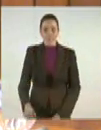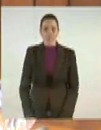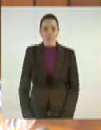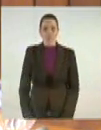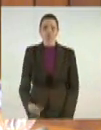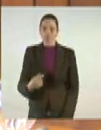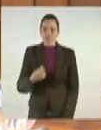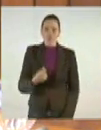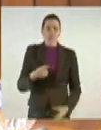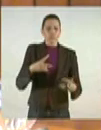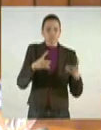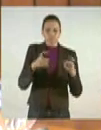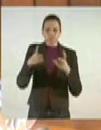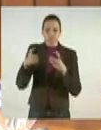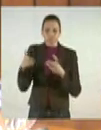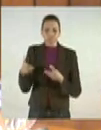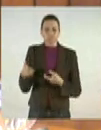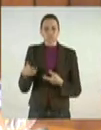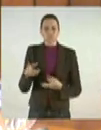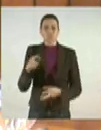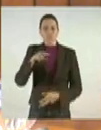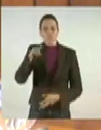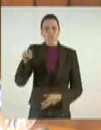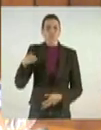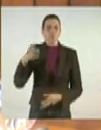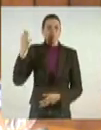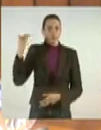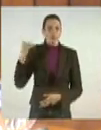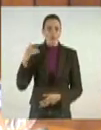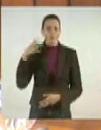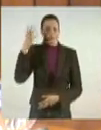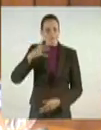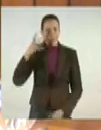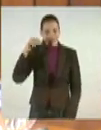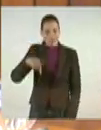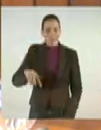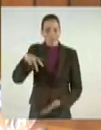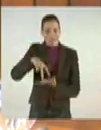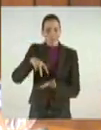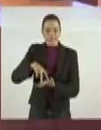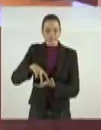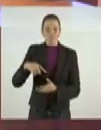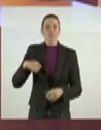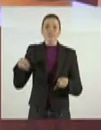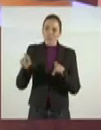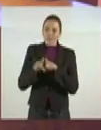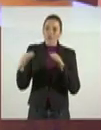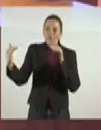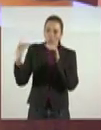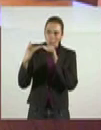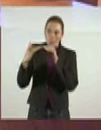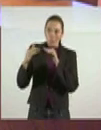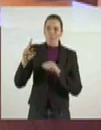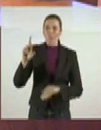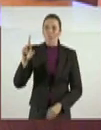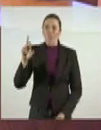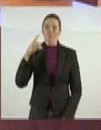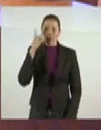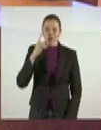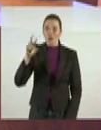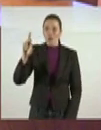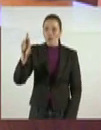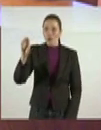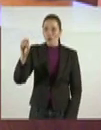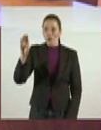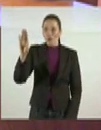pronunciamentos e as suas defesas e em consonância com o deputado Roberto Costa que é o presidente da Comissão de educação eu sou vice-presidente da